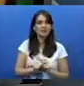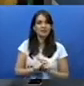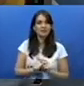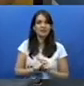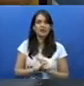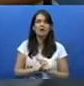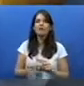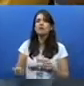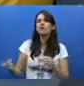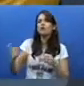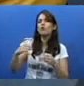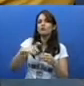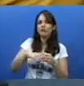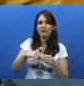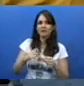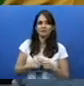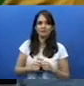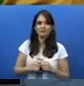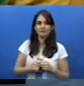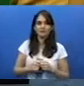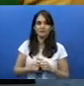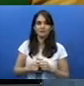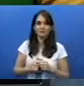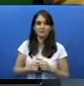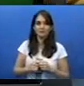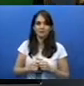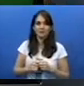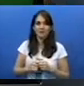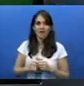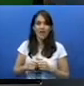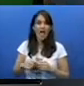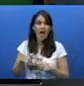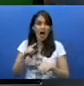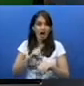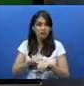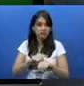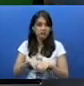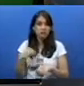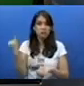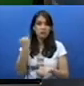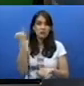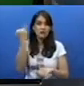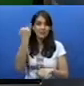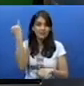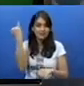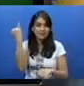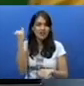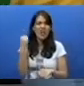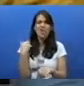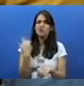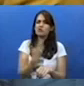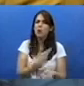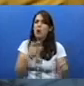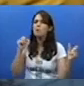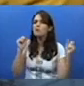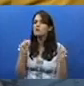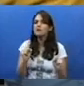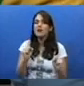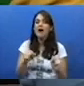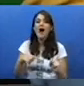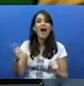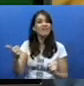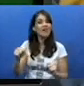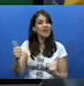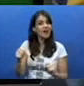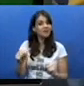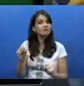de texto. Olha, a revisão é um momento importante para que possamos avaliar o